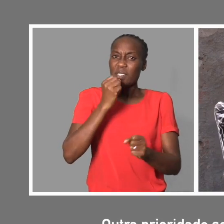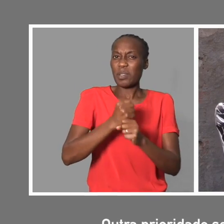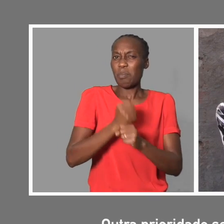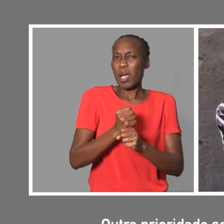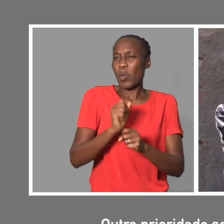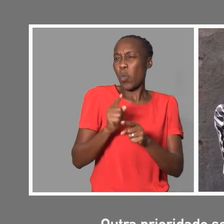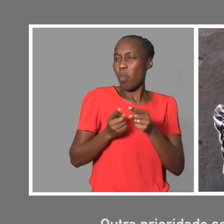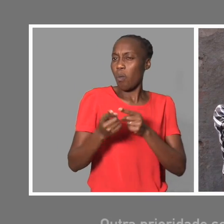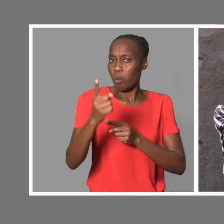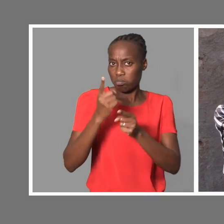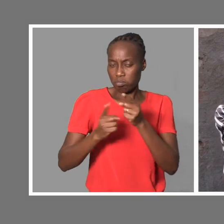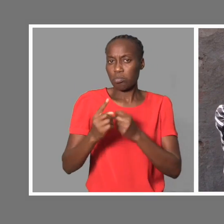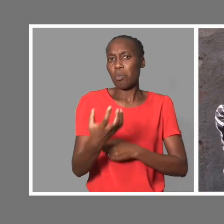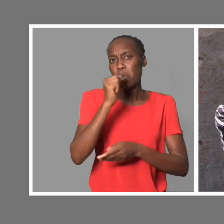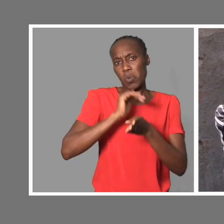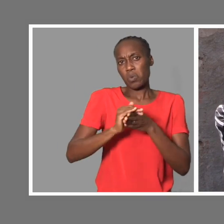ir fazer trabalho fora.